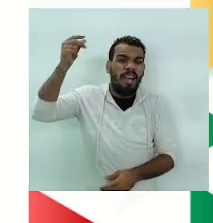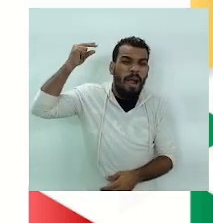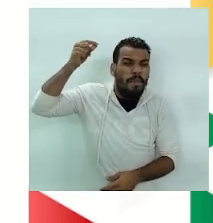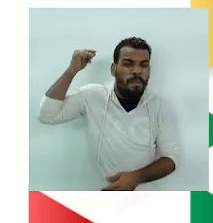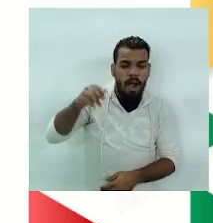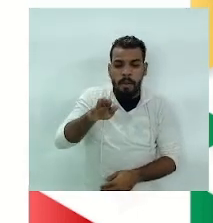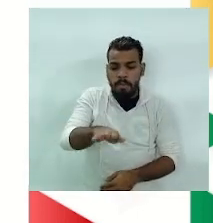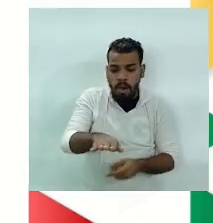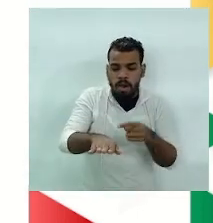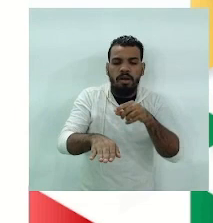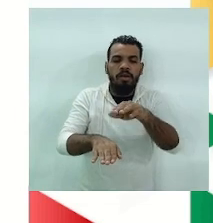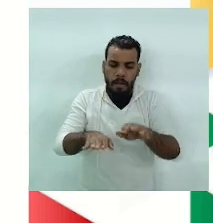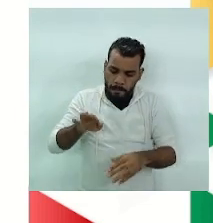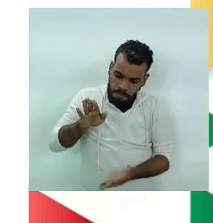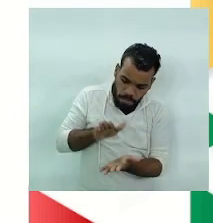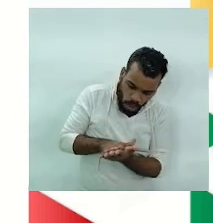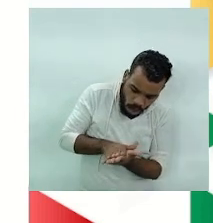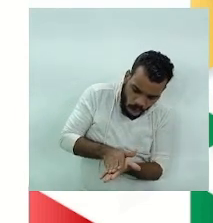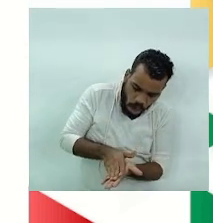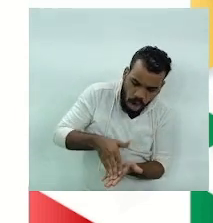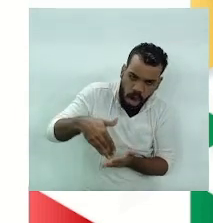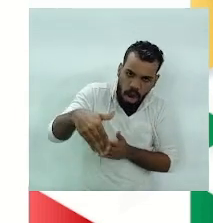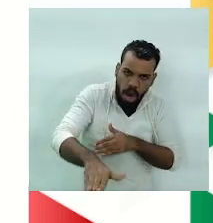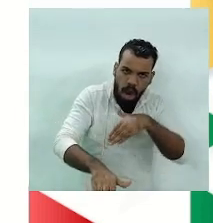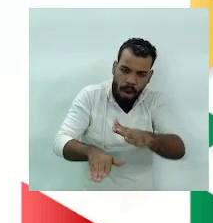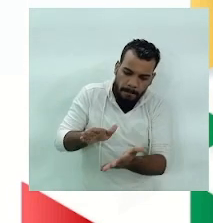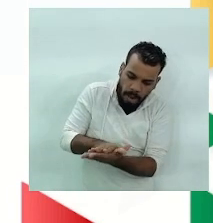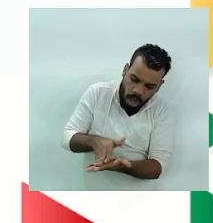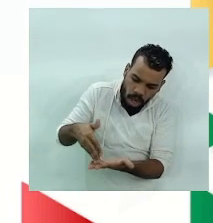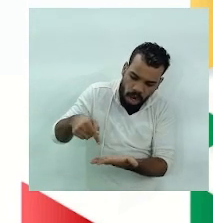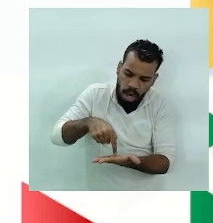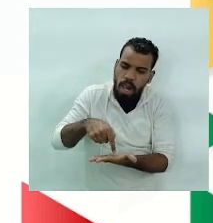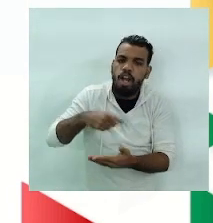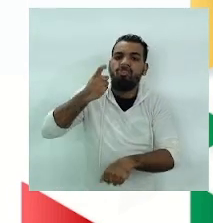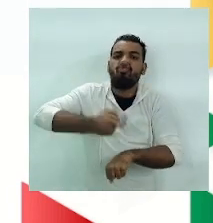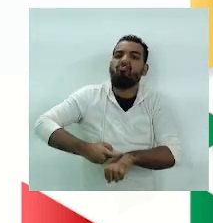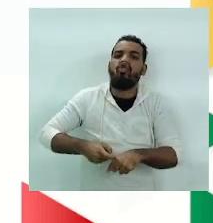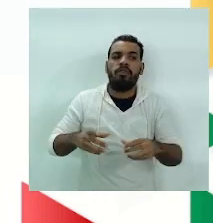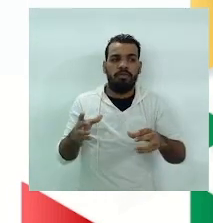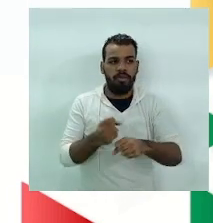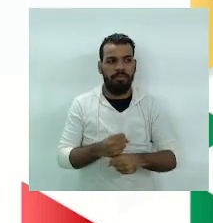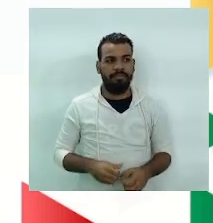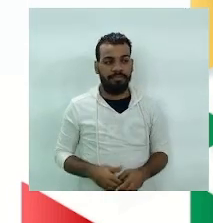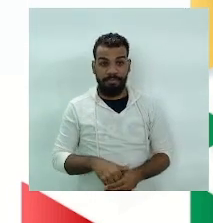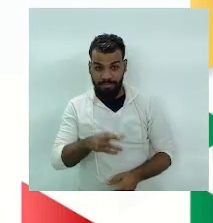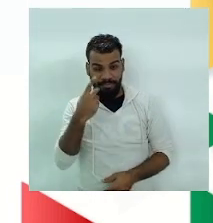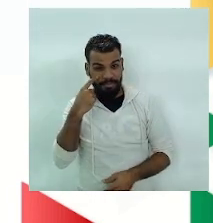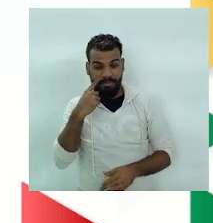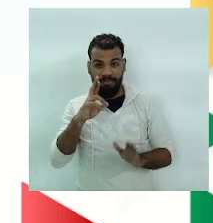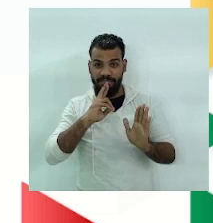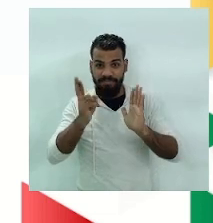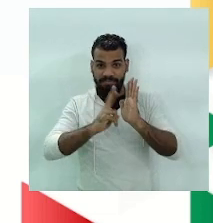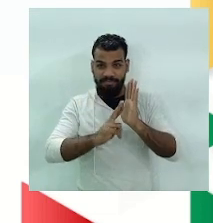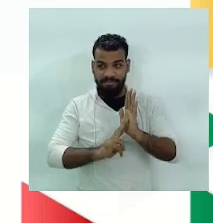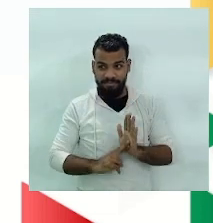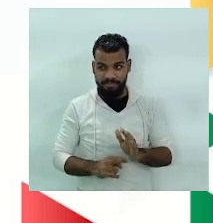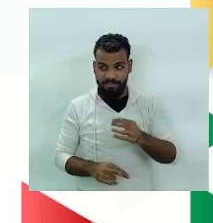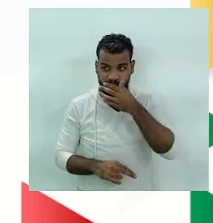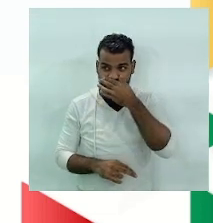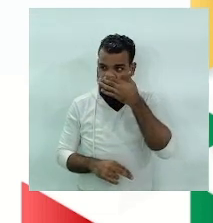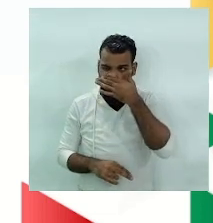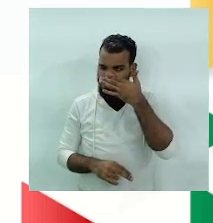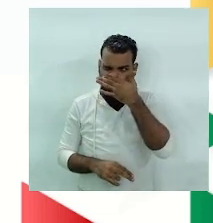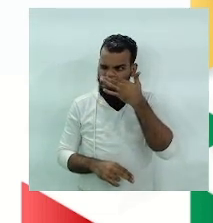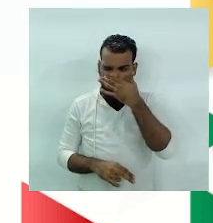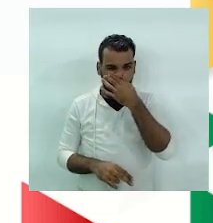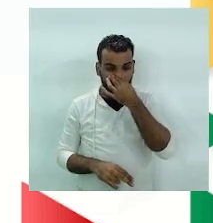época em determinados ambientes, tá certo? Vamos lá. Vamos fazer um exercício para a gente conseguir